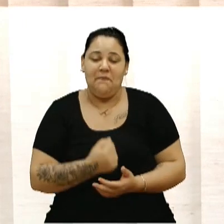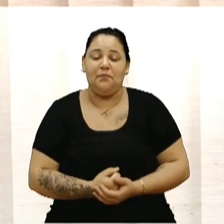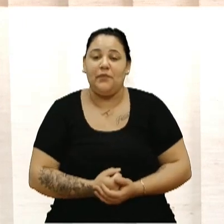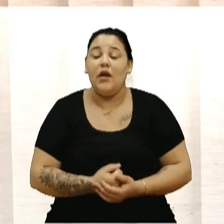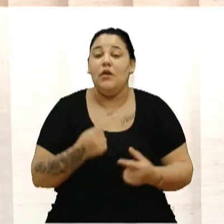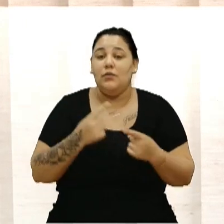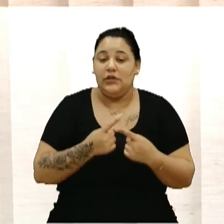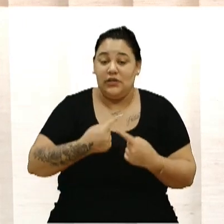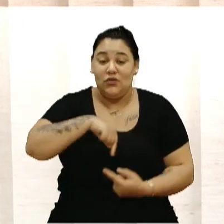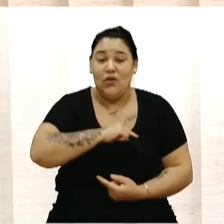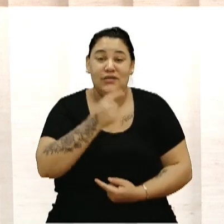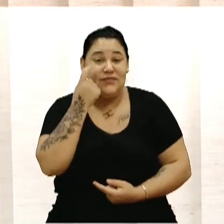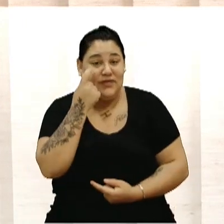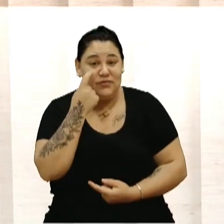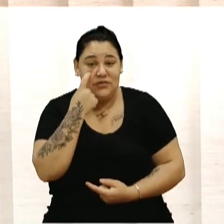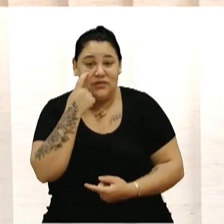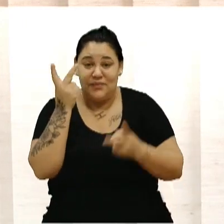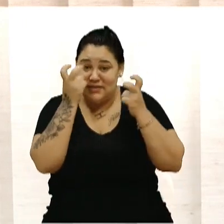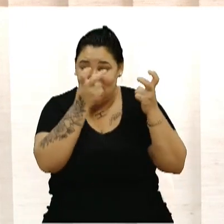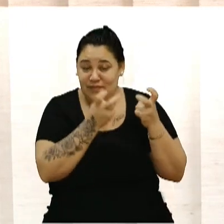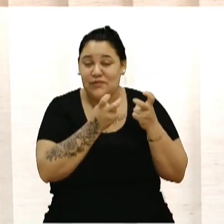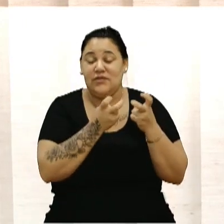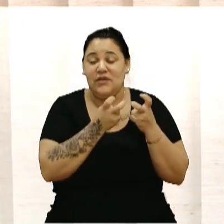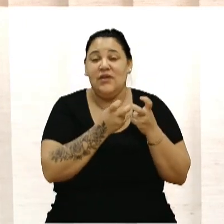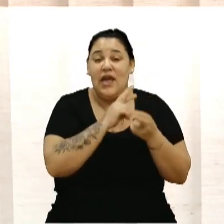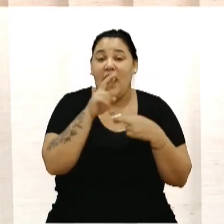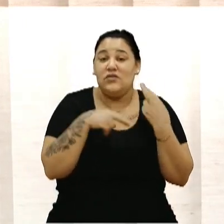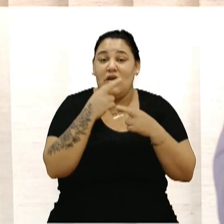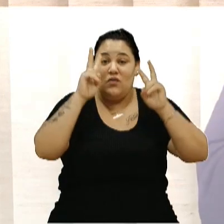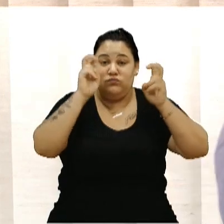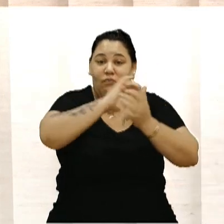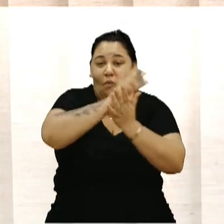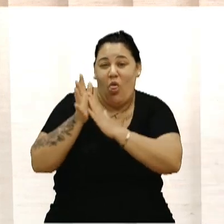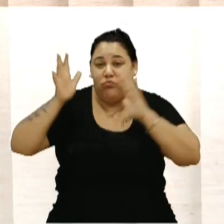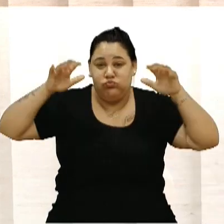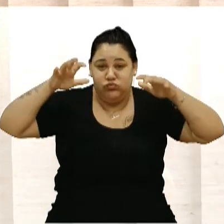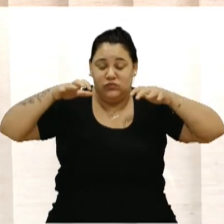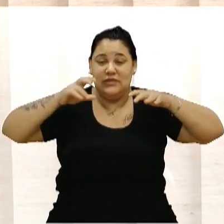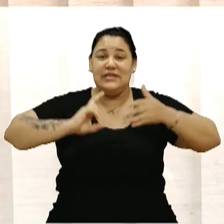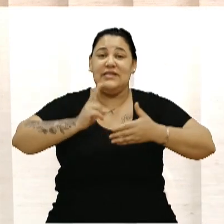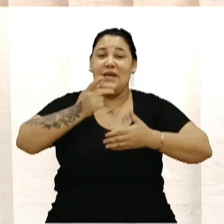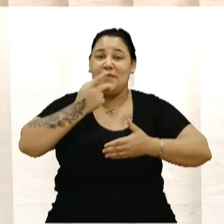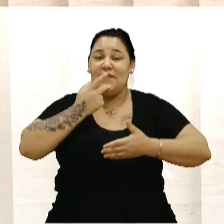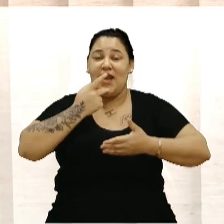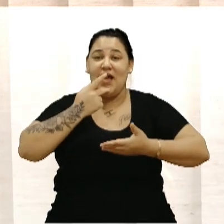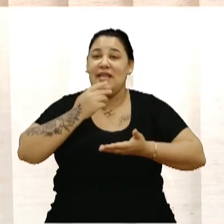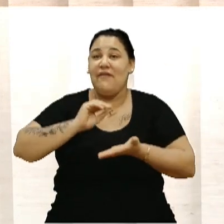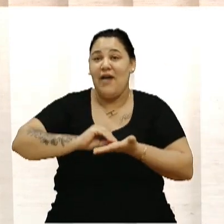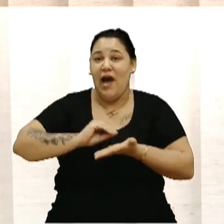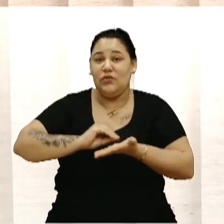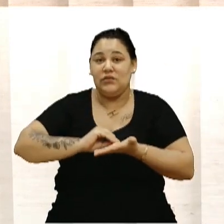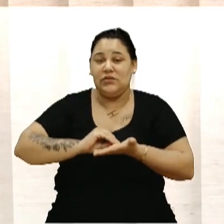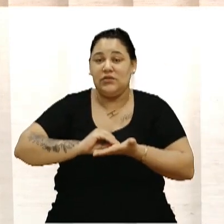nessa situação aqui especial da emergência, né, que sempre tem se falado a falta, muitas vezes,